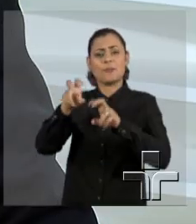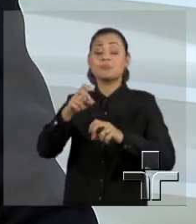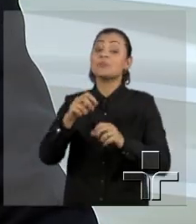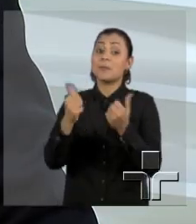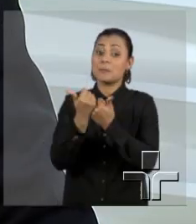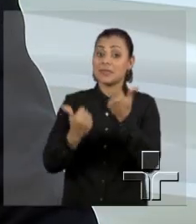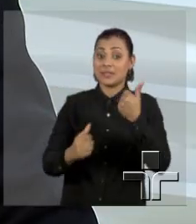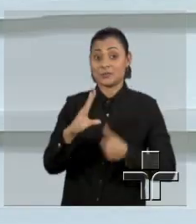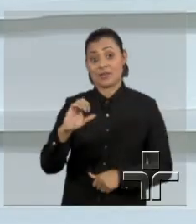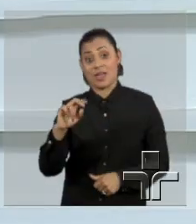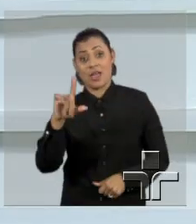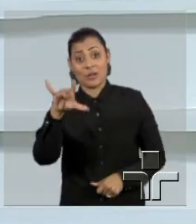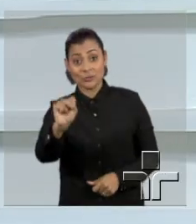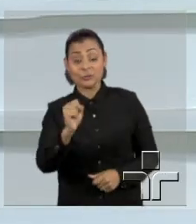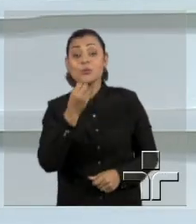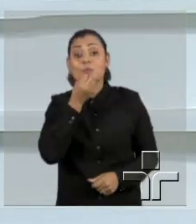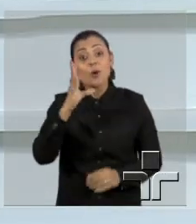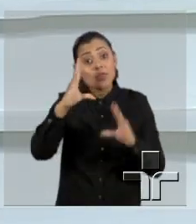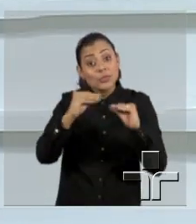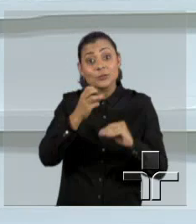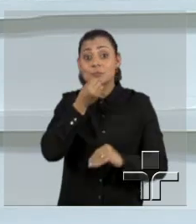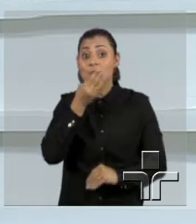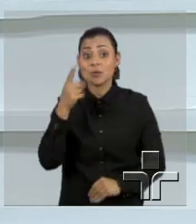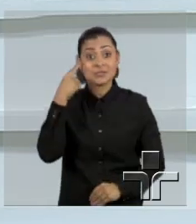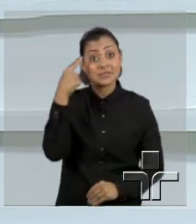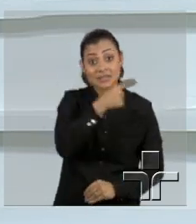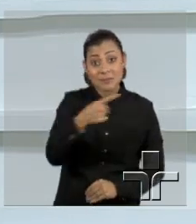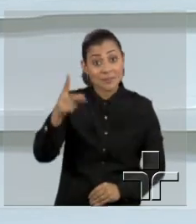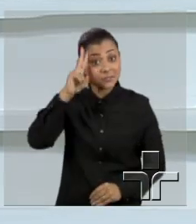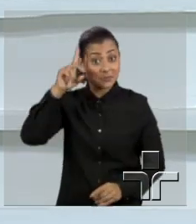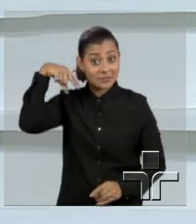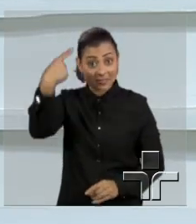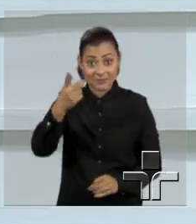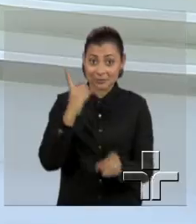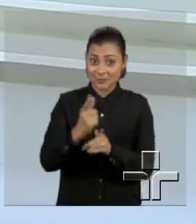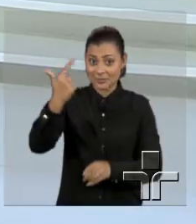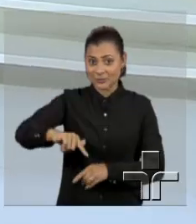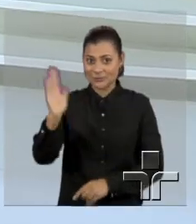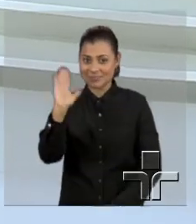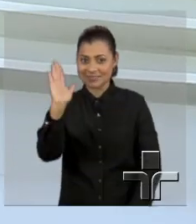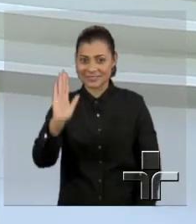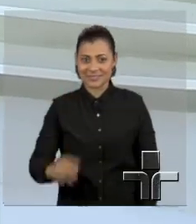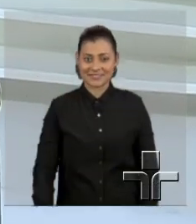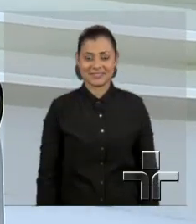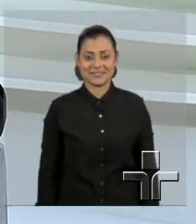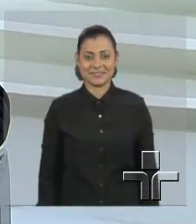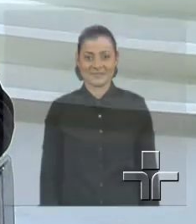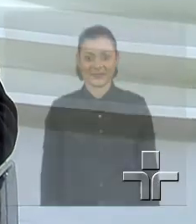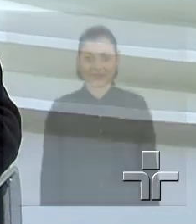Carlos Aires Brito. Boa noite, boa semana. Até segunda-feira. Até.